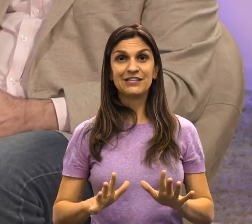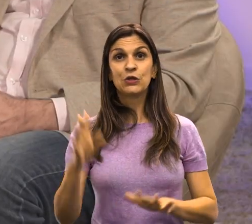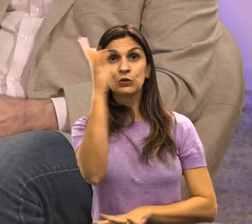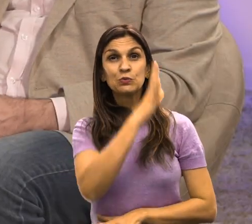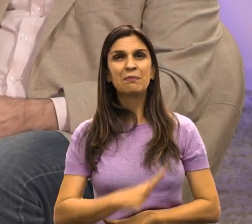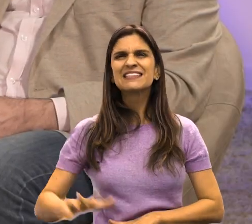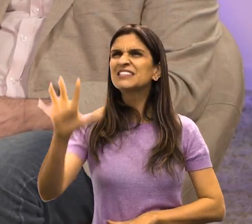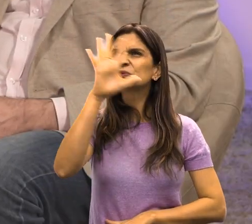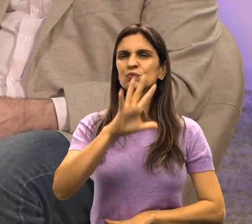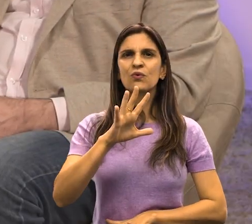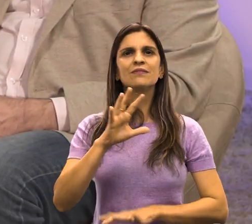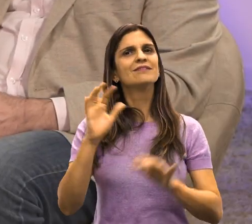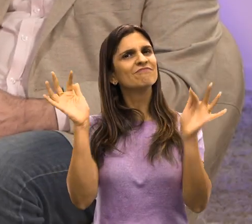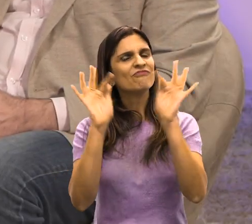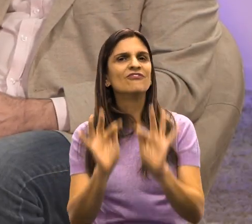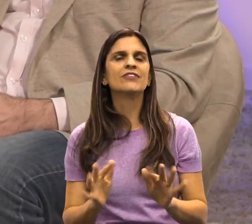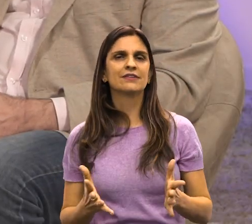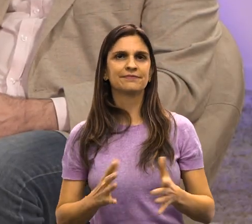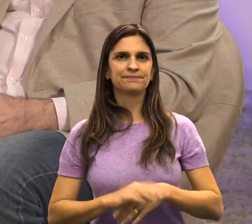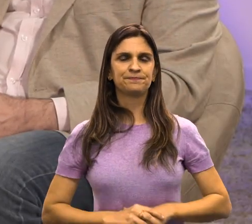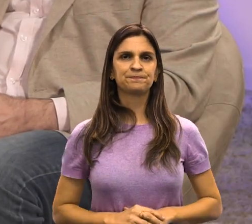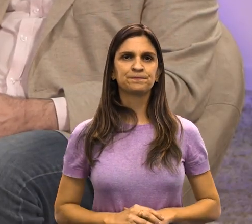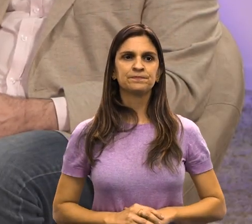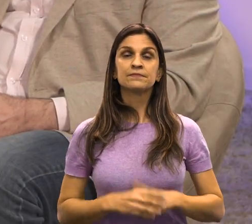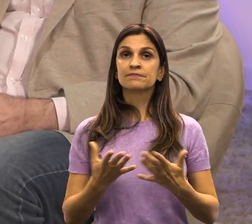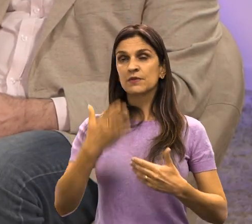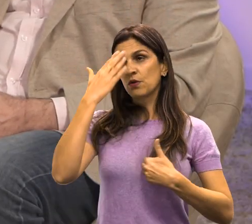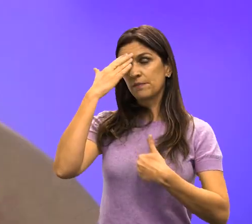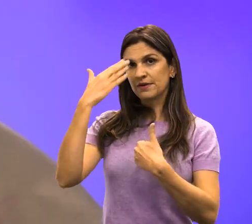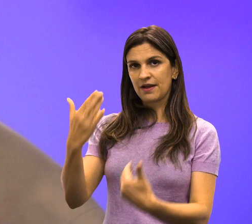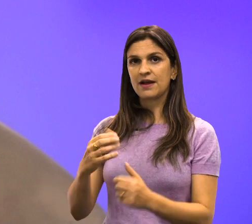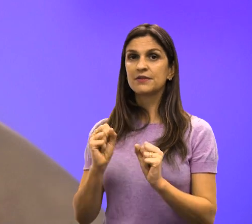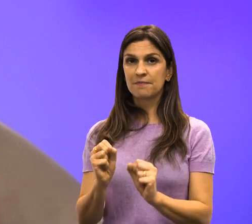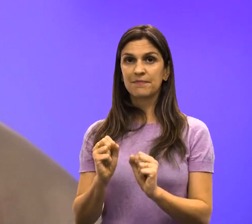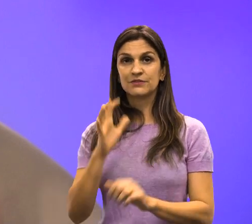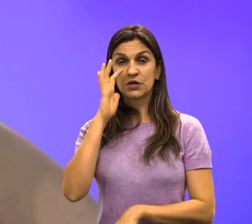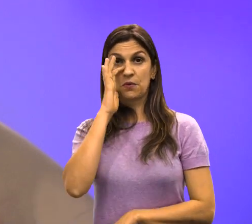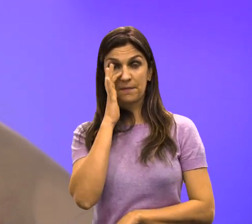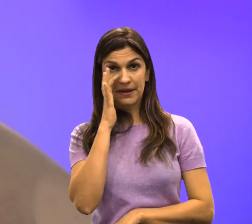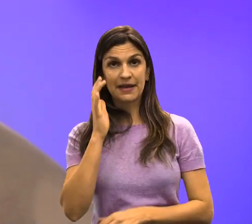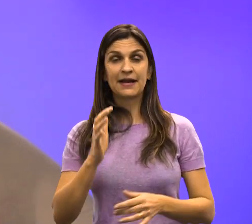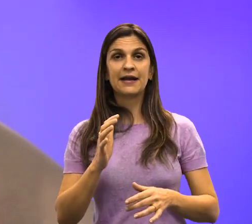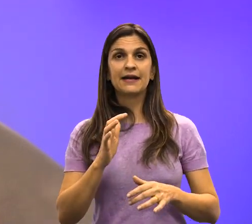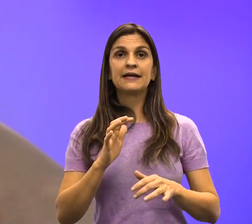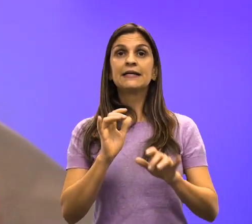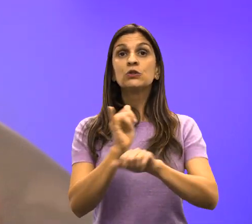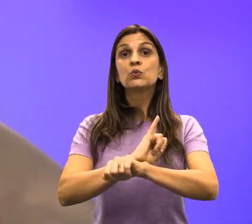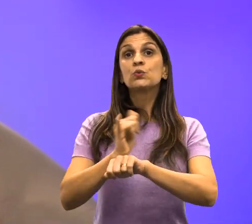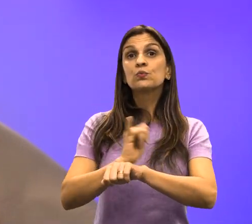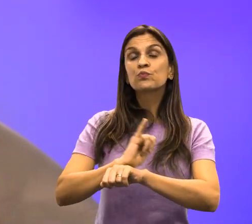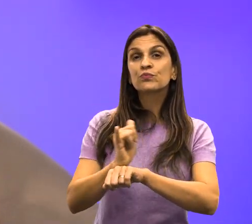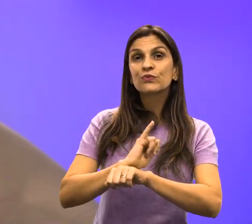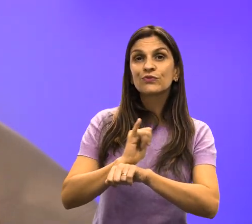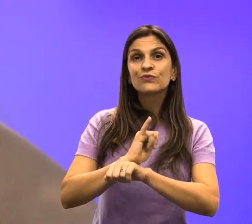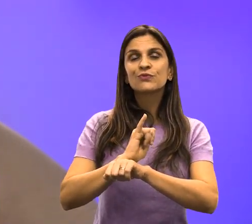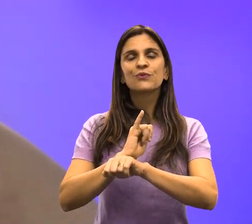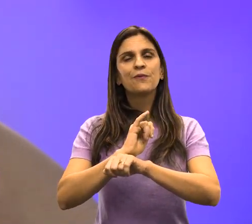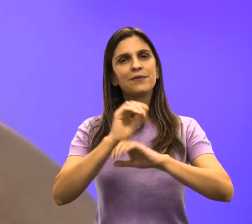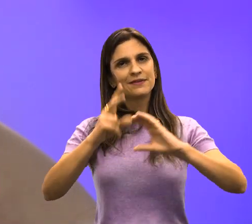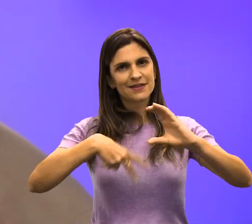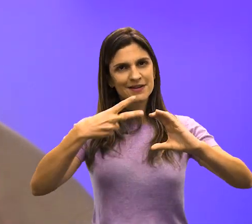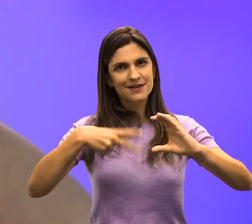Obrigada, vereador, pela sua participação aqui no Voz da Comunidade. E você pode acompanhar essa entrevista no nosso canal do